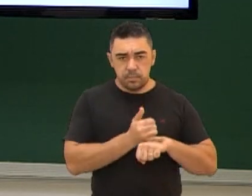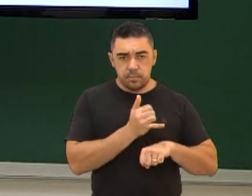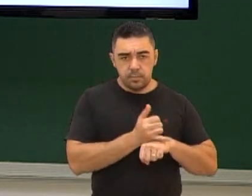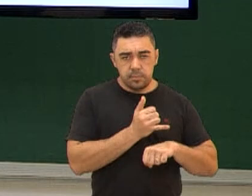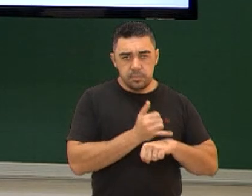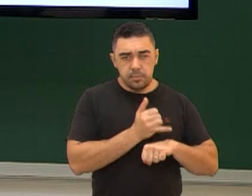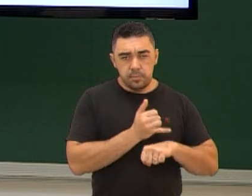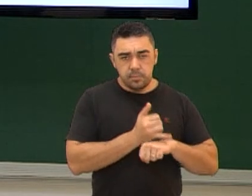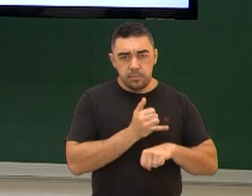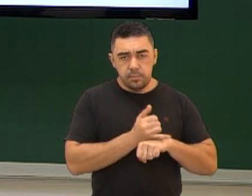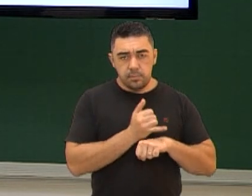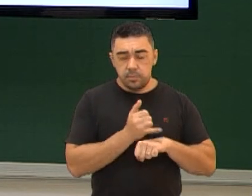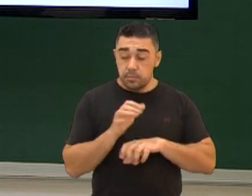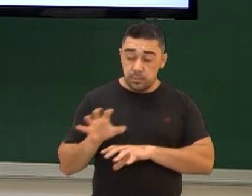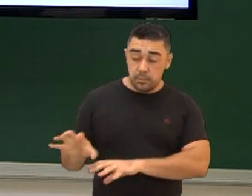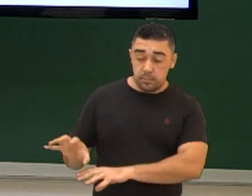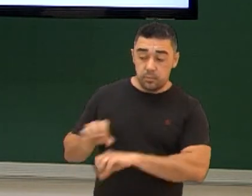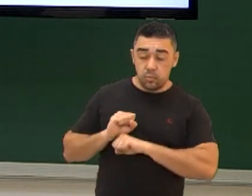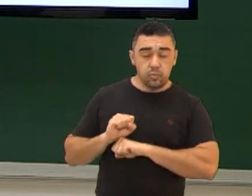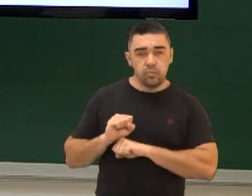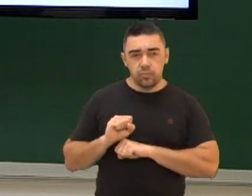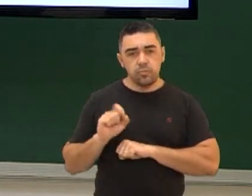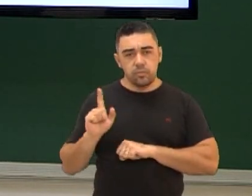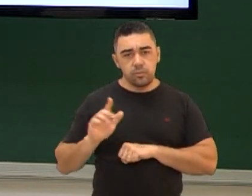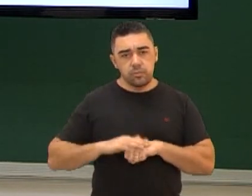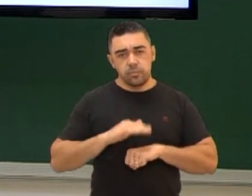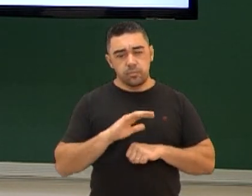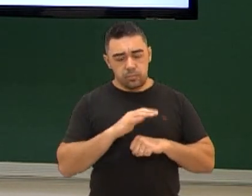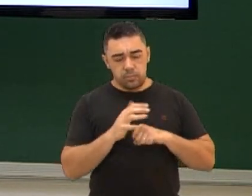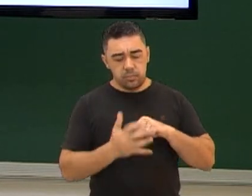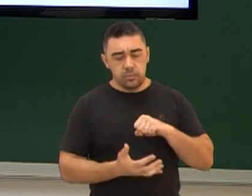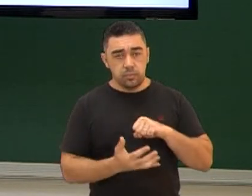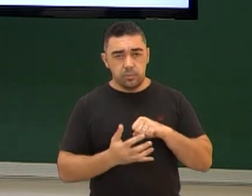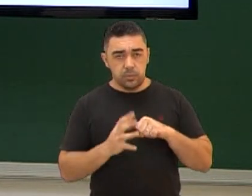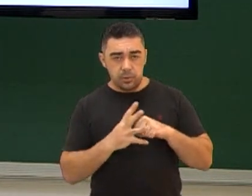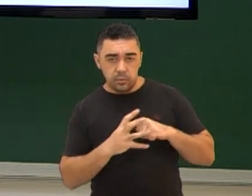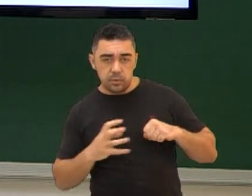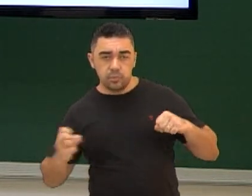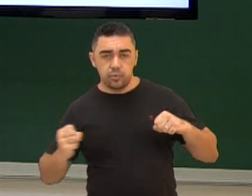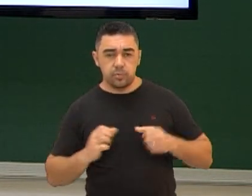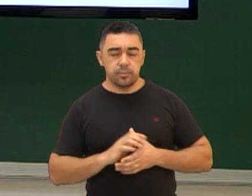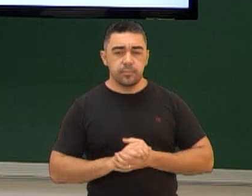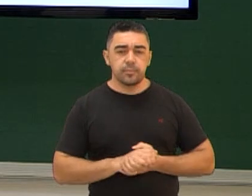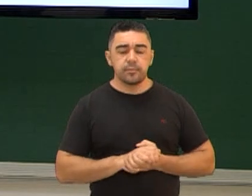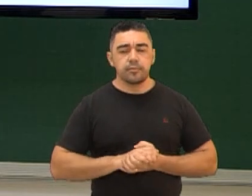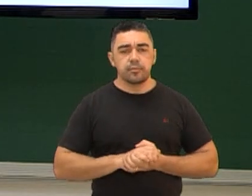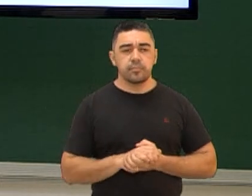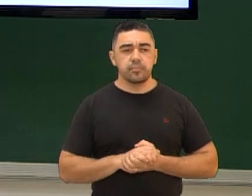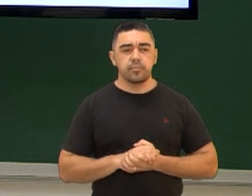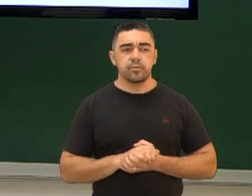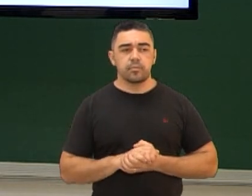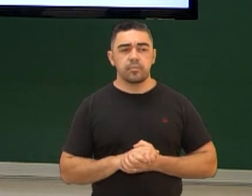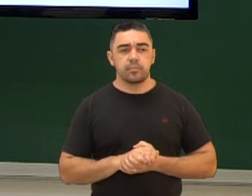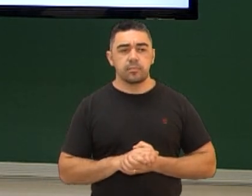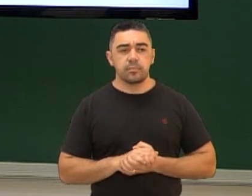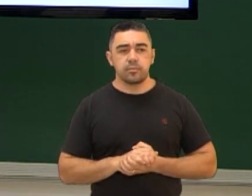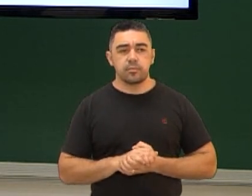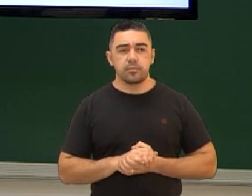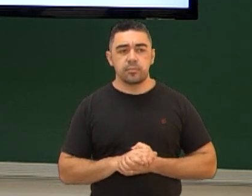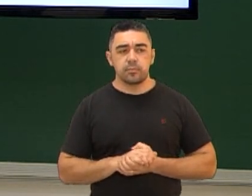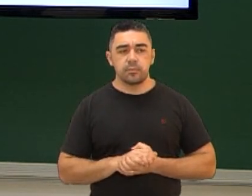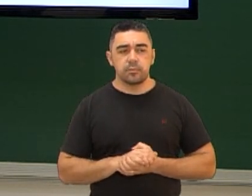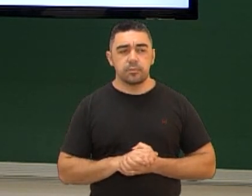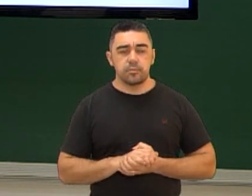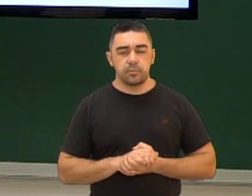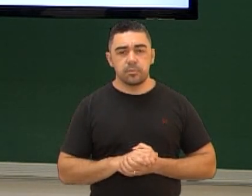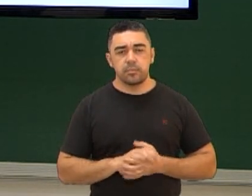eles sugam o campo, então eles deformam o campo elétrico, tá? Então olha só, a